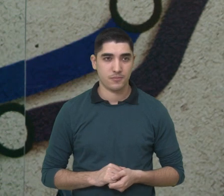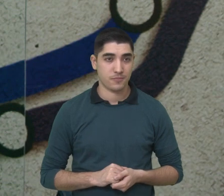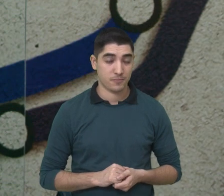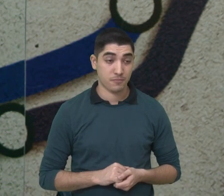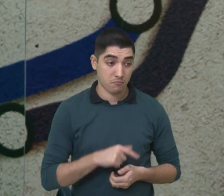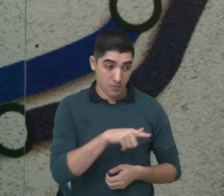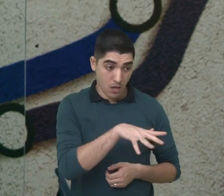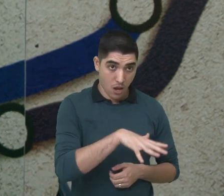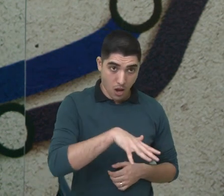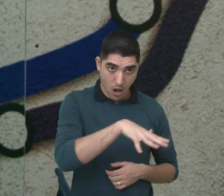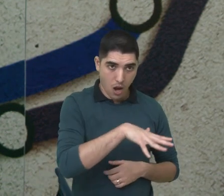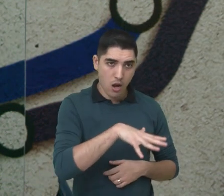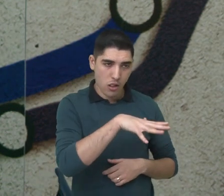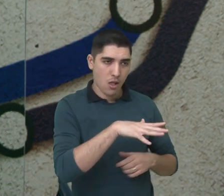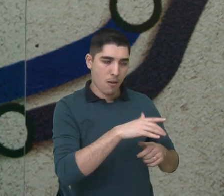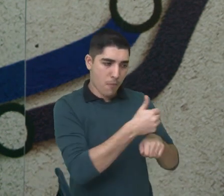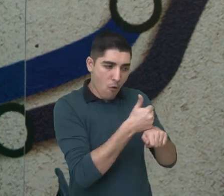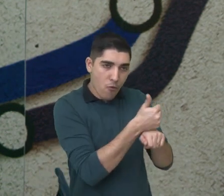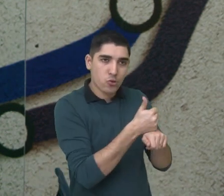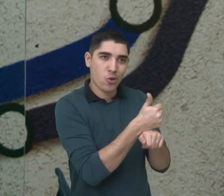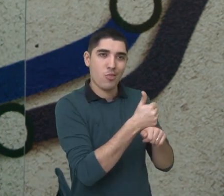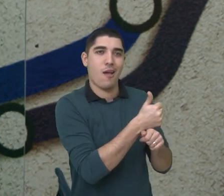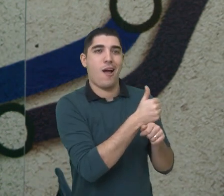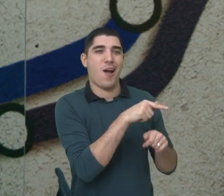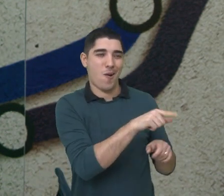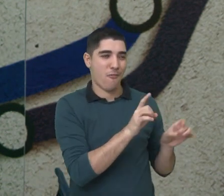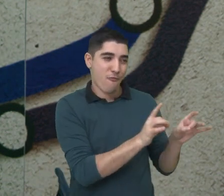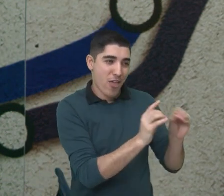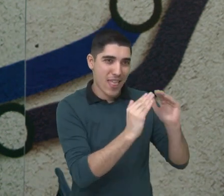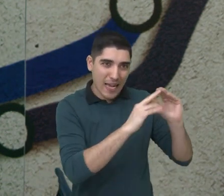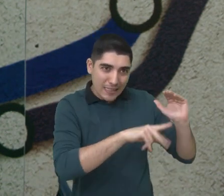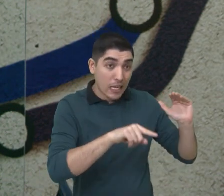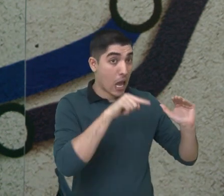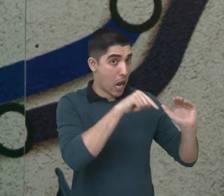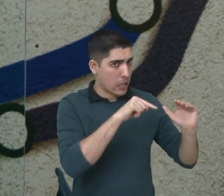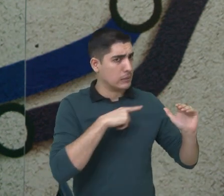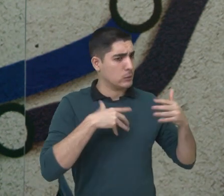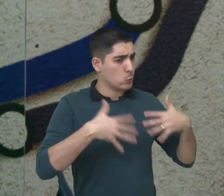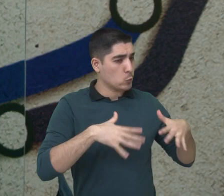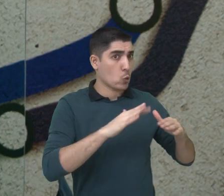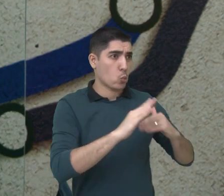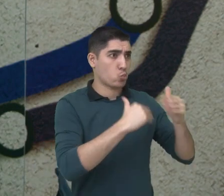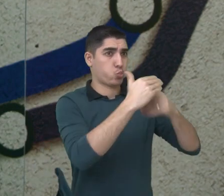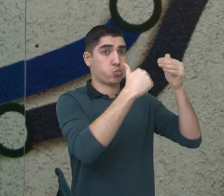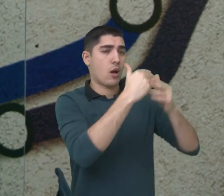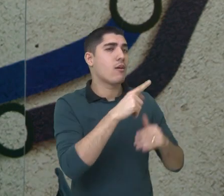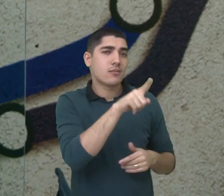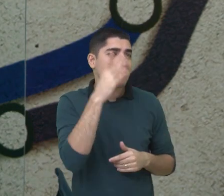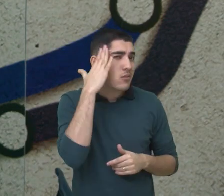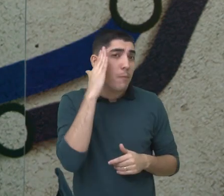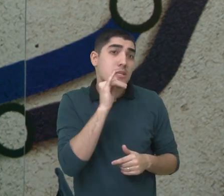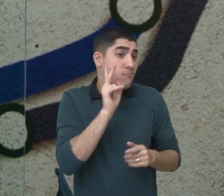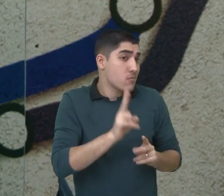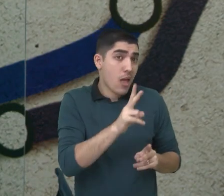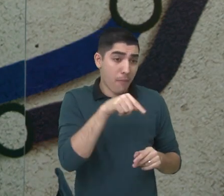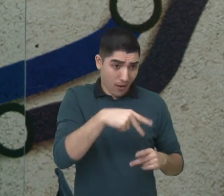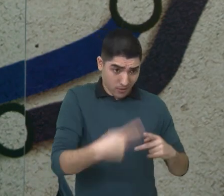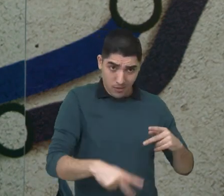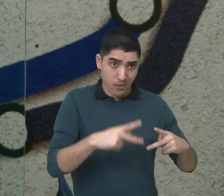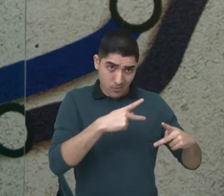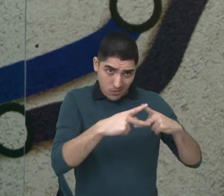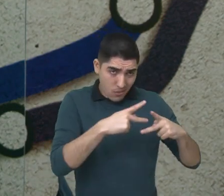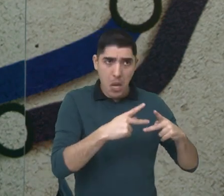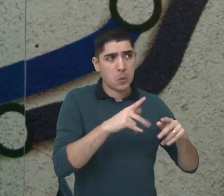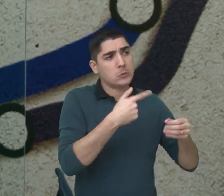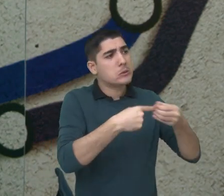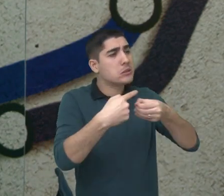O setor imobiliário é uma das áreas mais promissoras. Como você aí de casa percebe, tem sempre um novo imóvel sendo construído pela cidade.